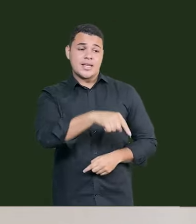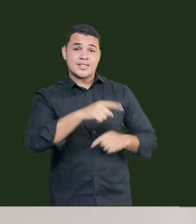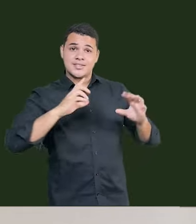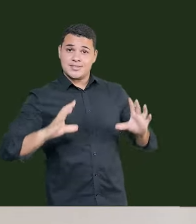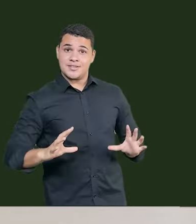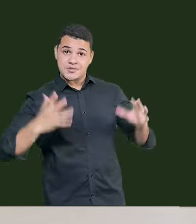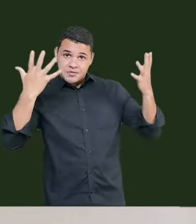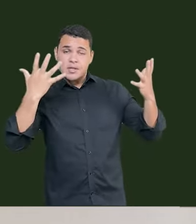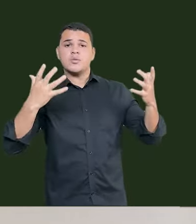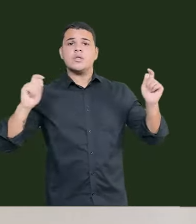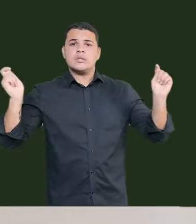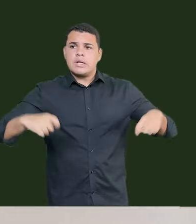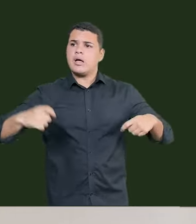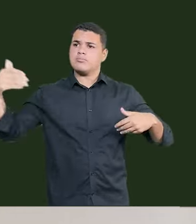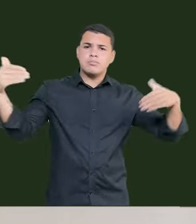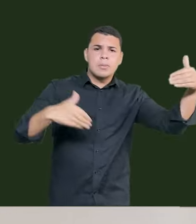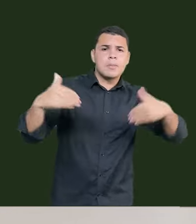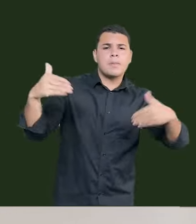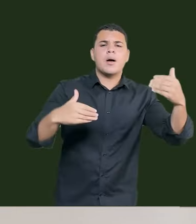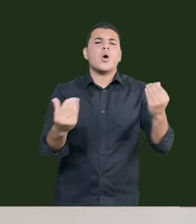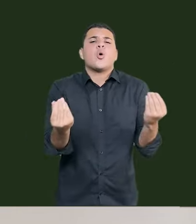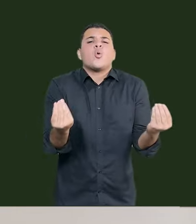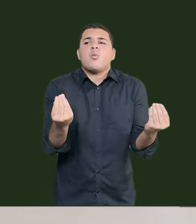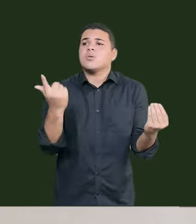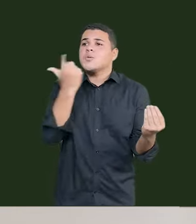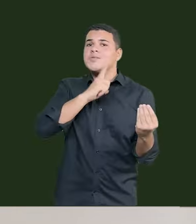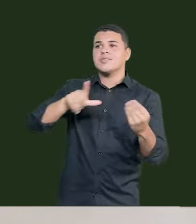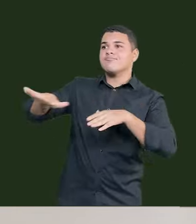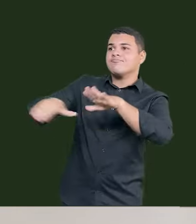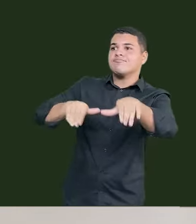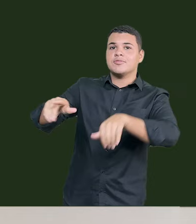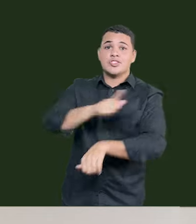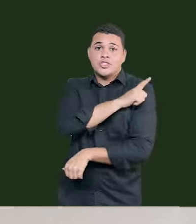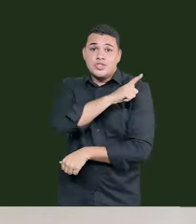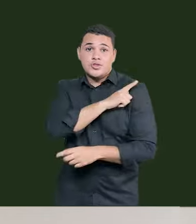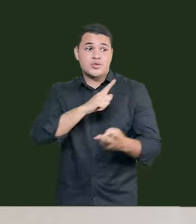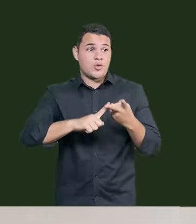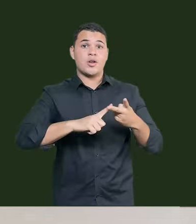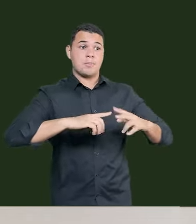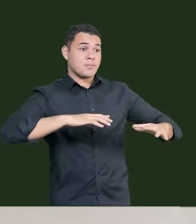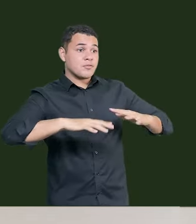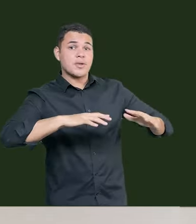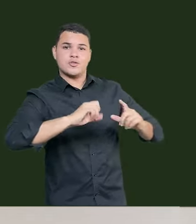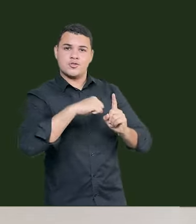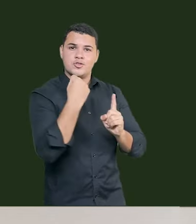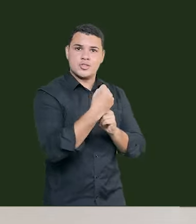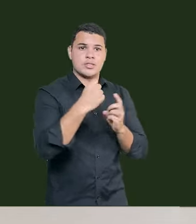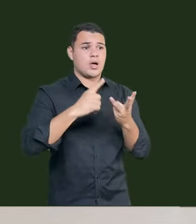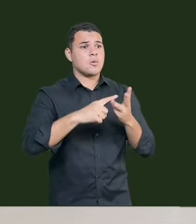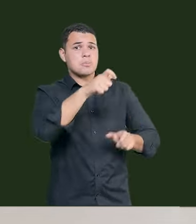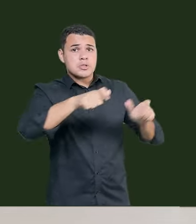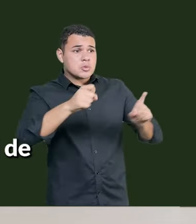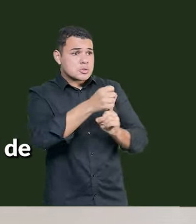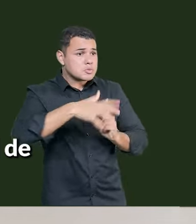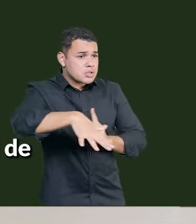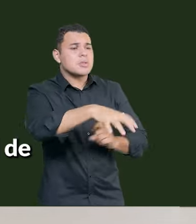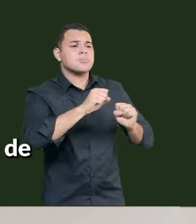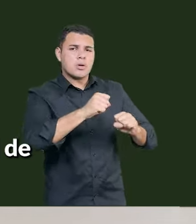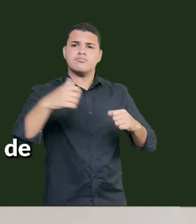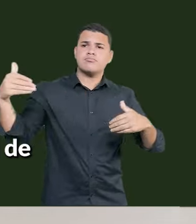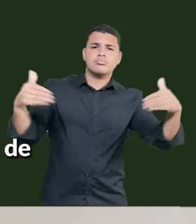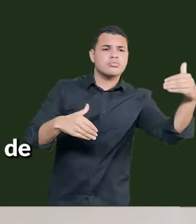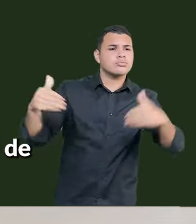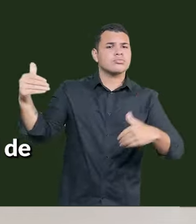webinário discuta como envolver gestores, movimentos sociais, população em geral, para que